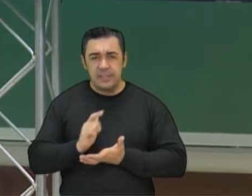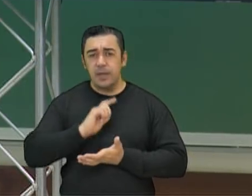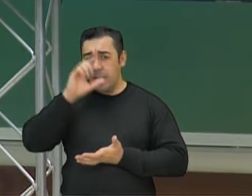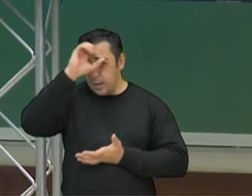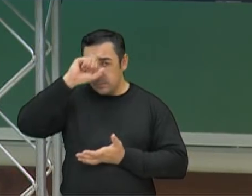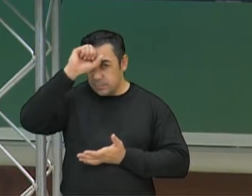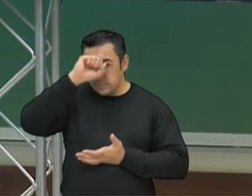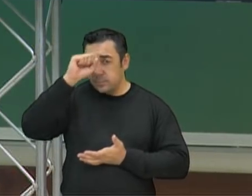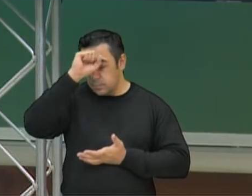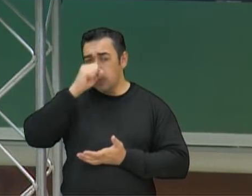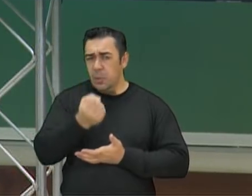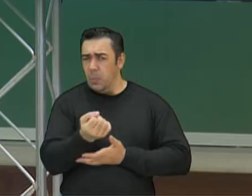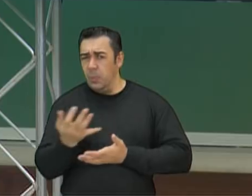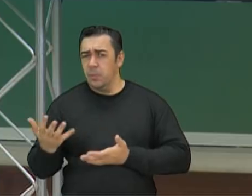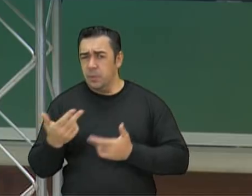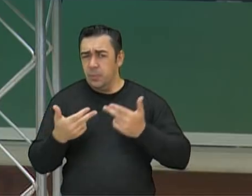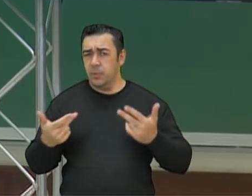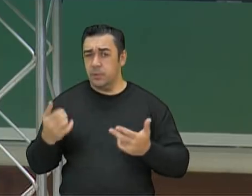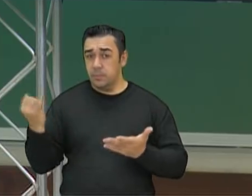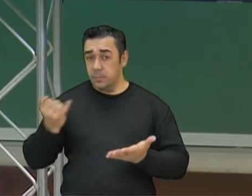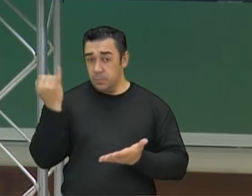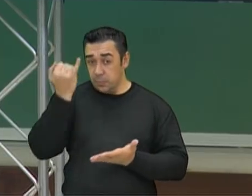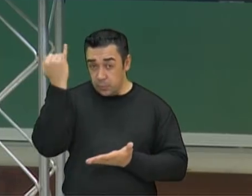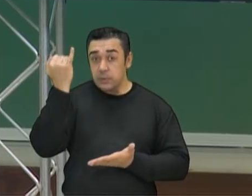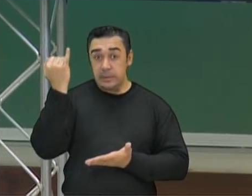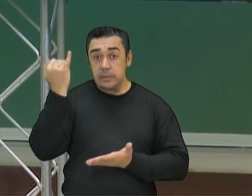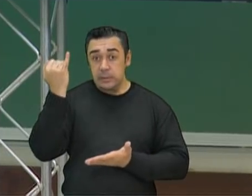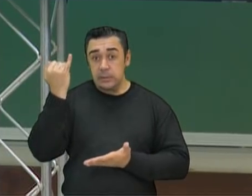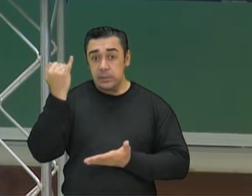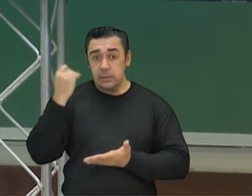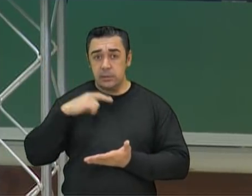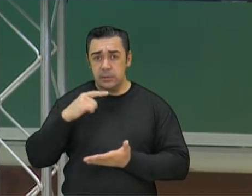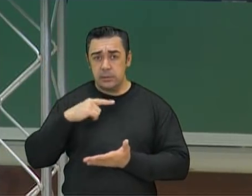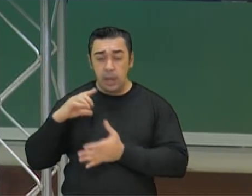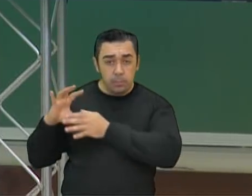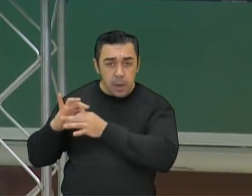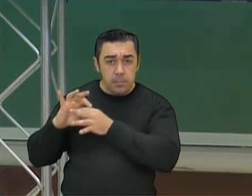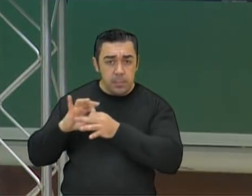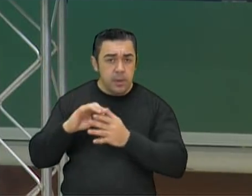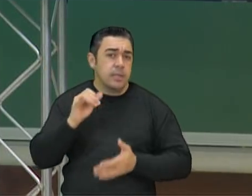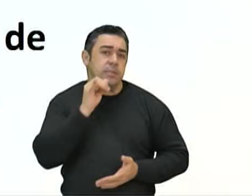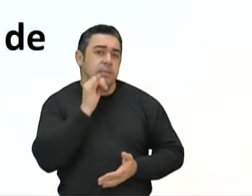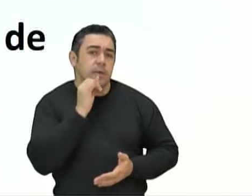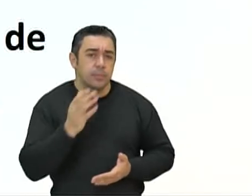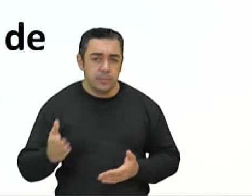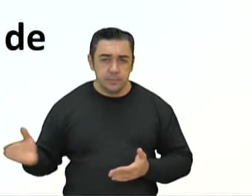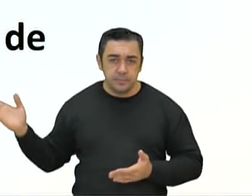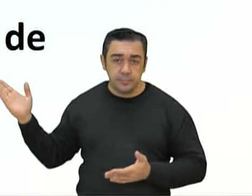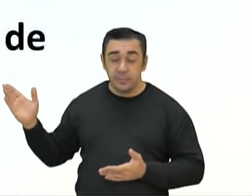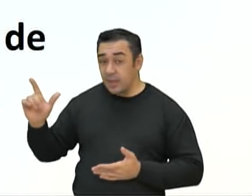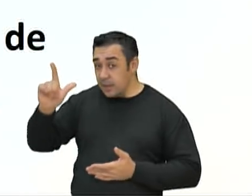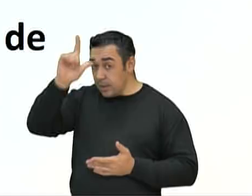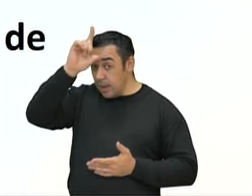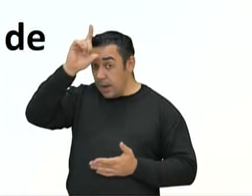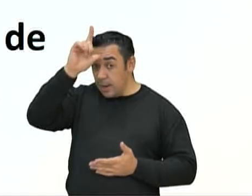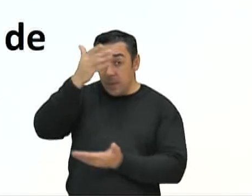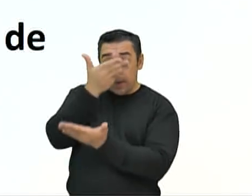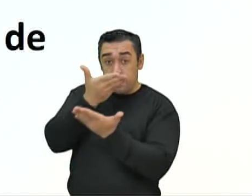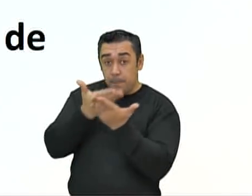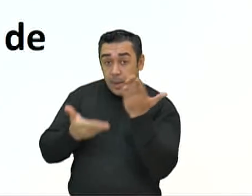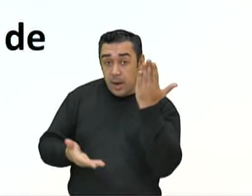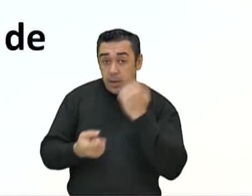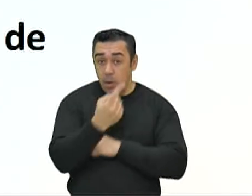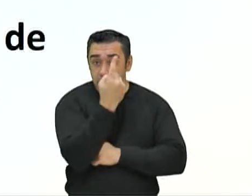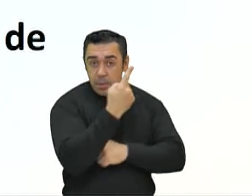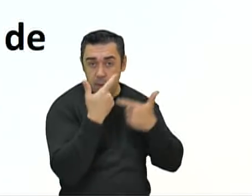aprendemos algumas coisas bem importantes para emendarmos na aula de hoje. Por exemplo, a Alemanha perdeu a Primeira